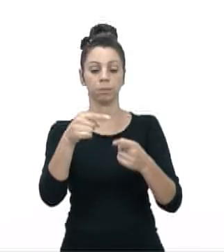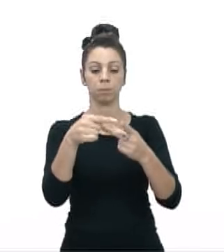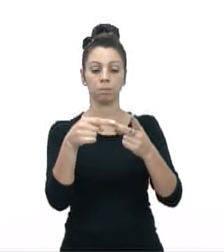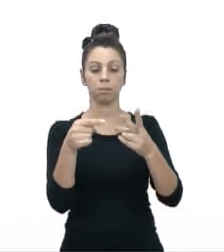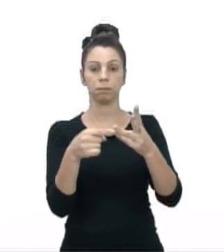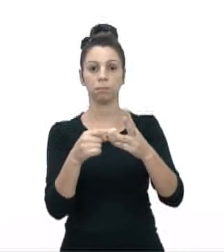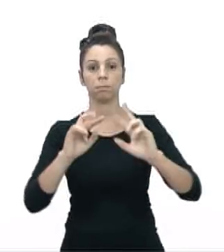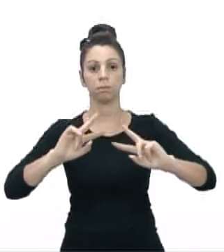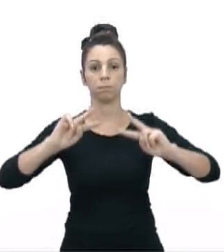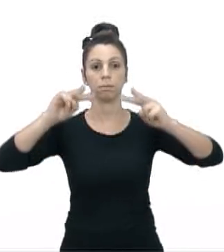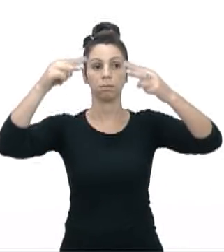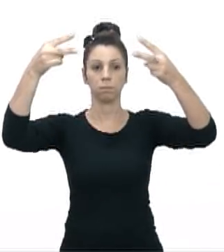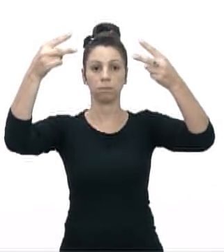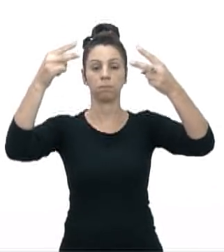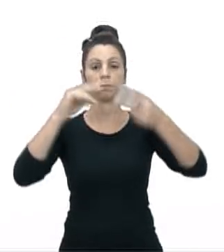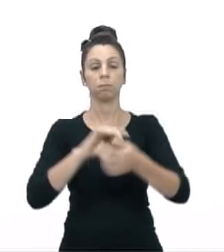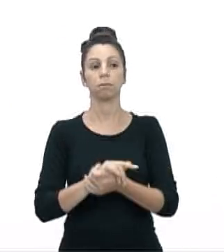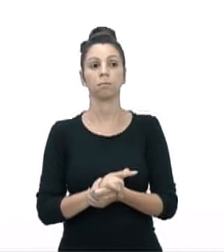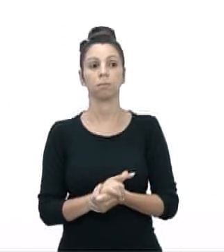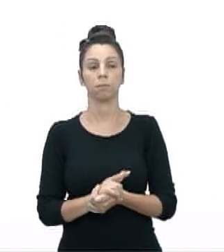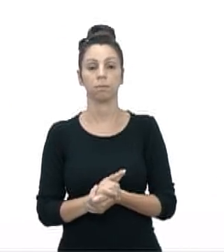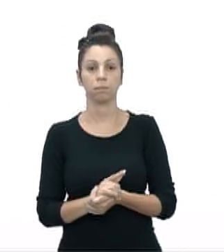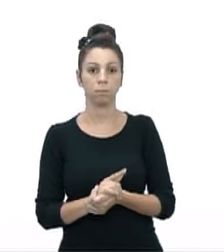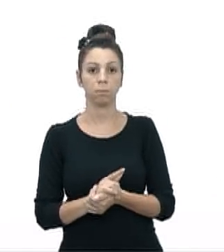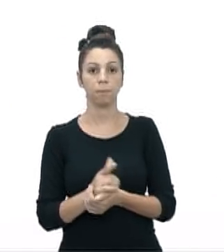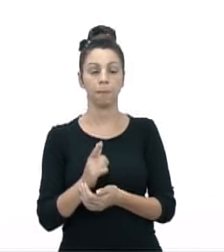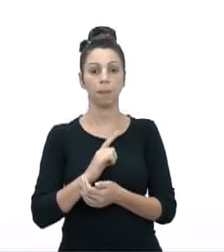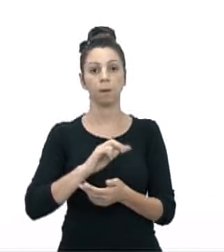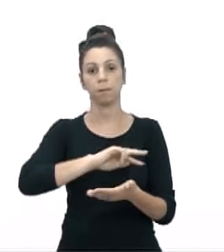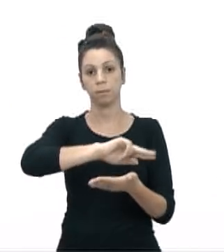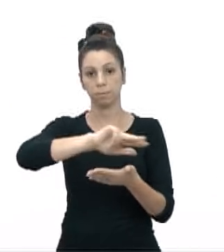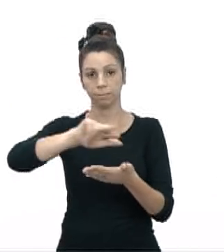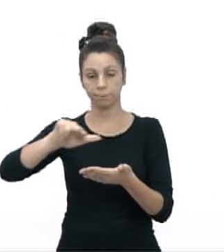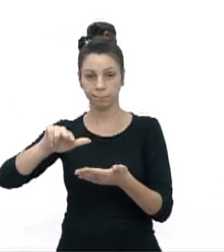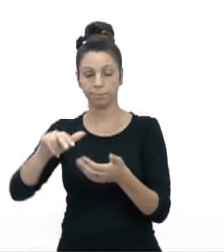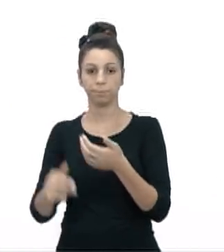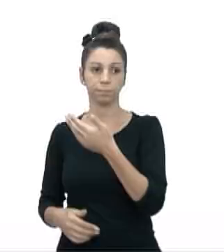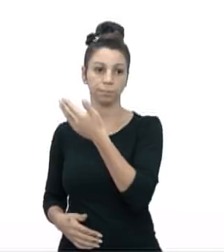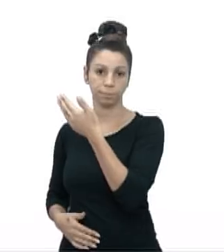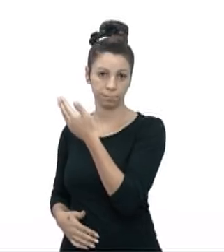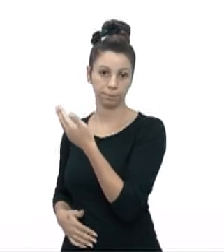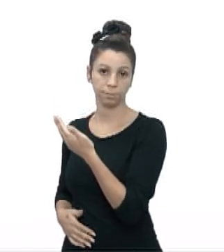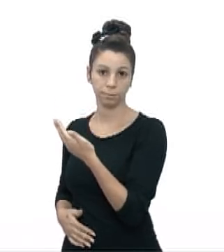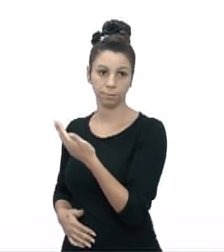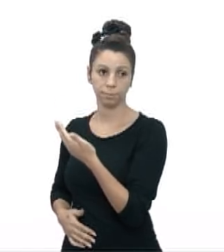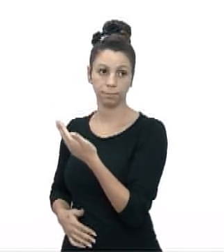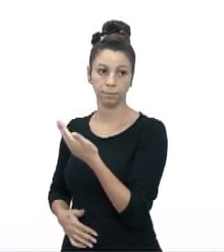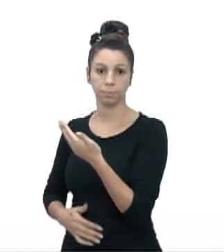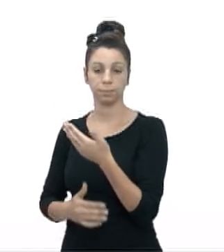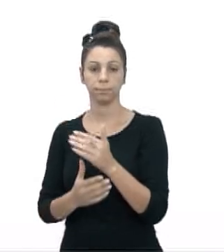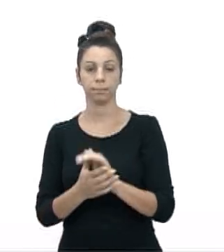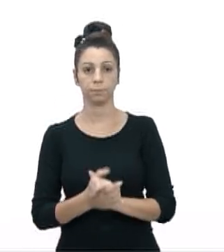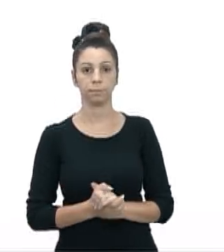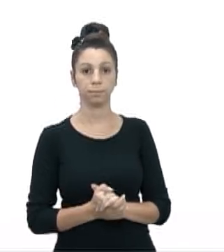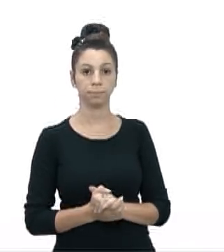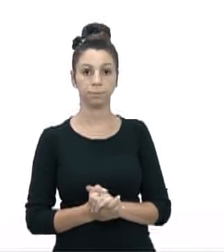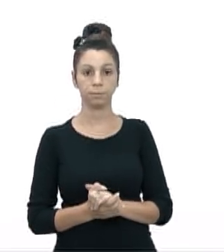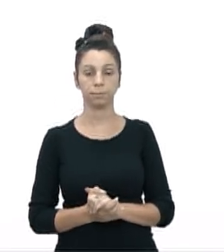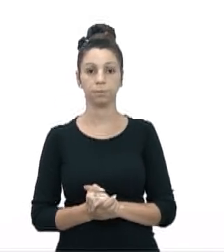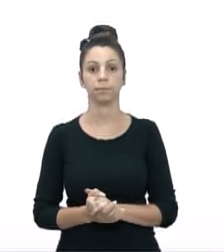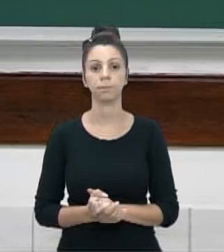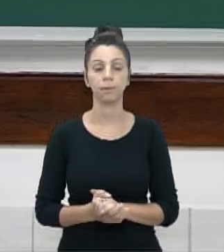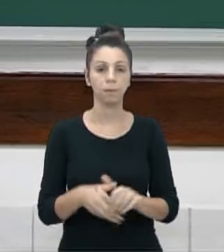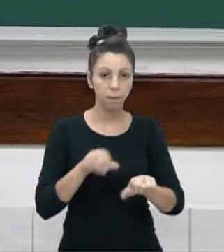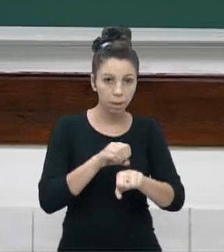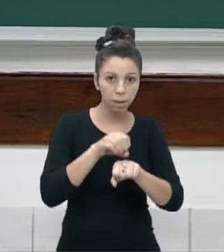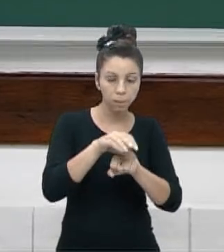questão da hipertensão, a terceira imagem, o folder do dia do desafio, e a quarta imagem, o folder sobre a alimentação. Então, fica a